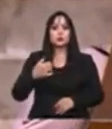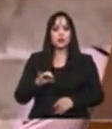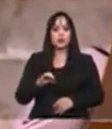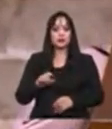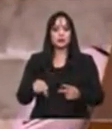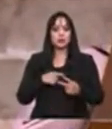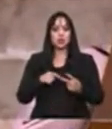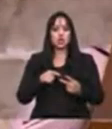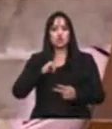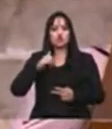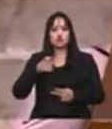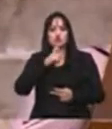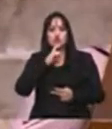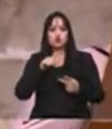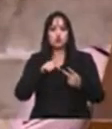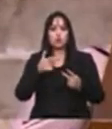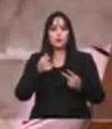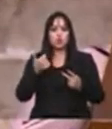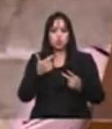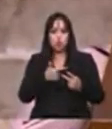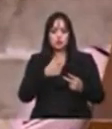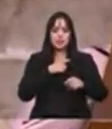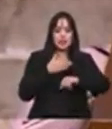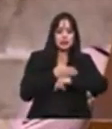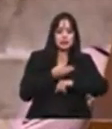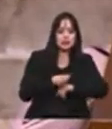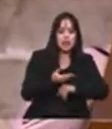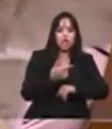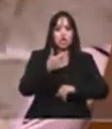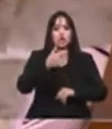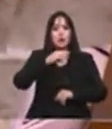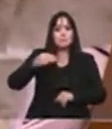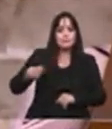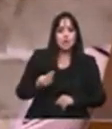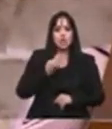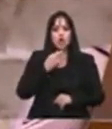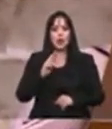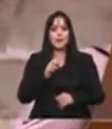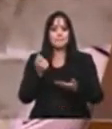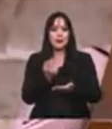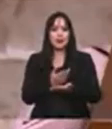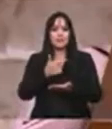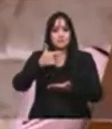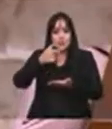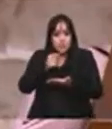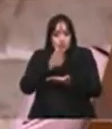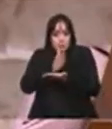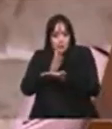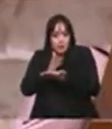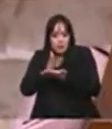e julho de 2012, foi dada uma entrada de R$2 milhões e pagas 20 parcelas